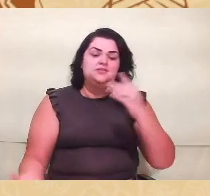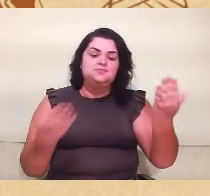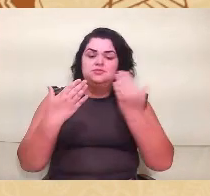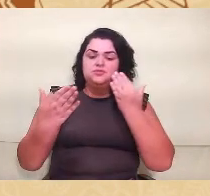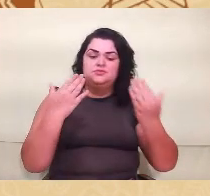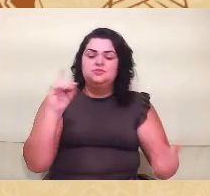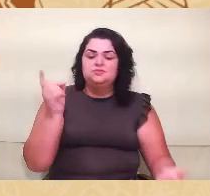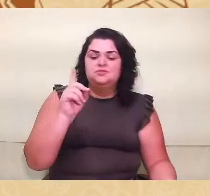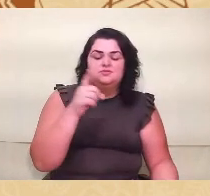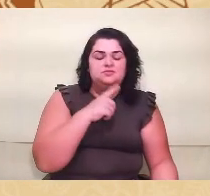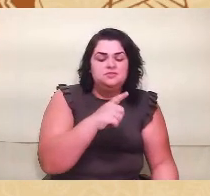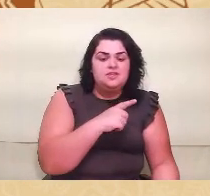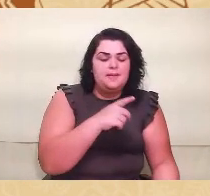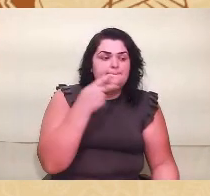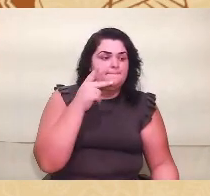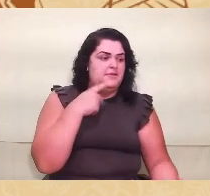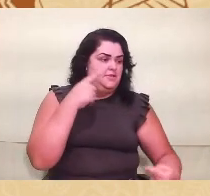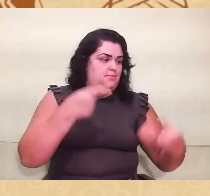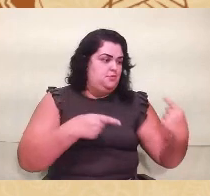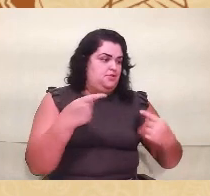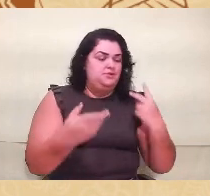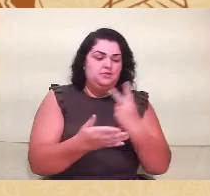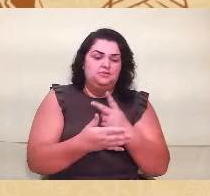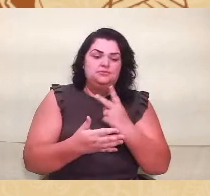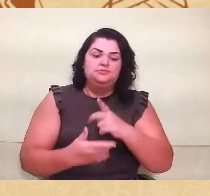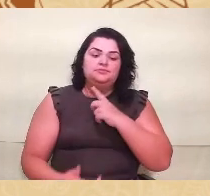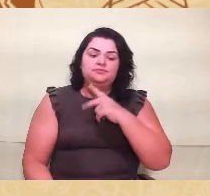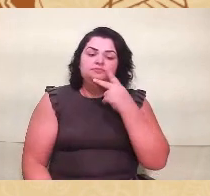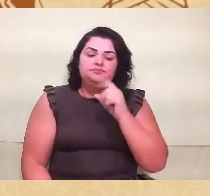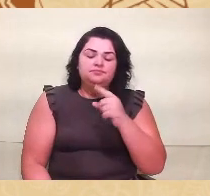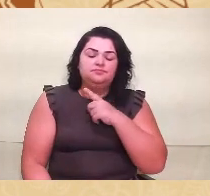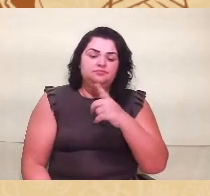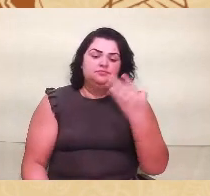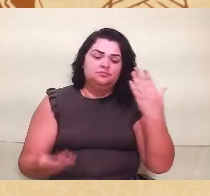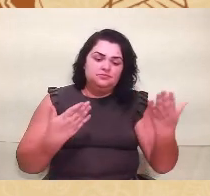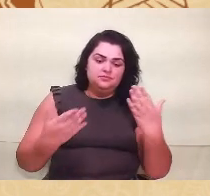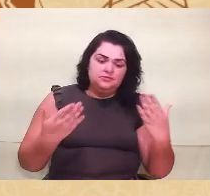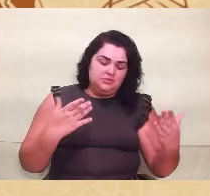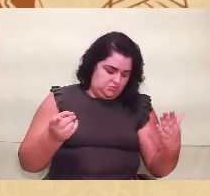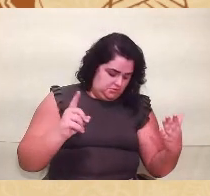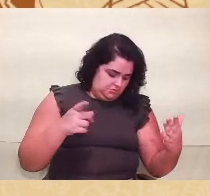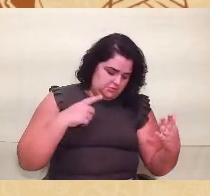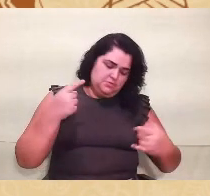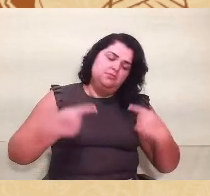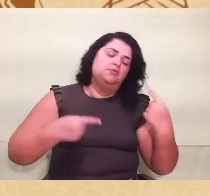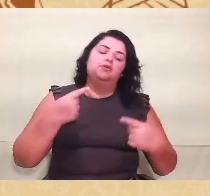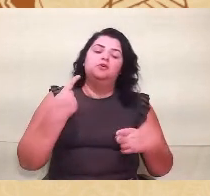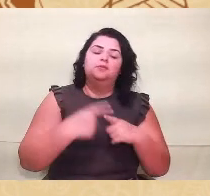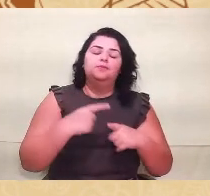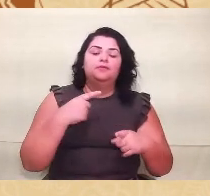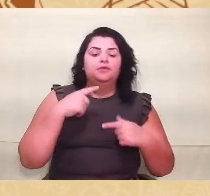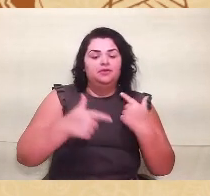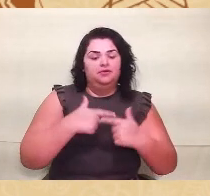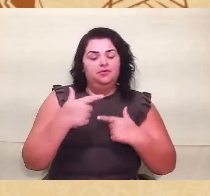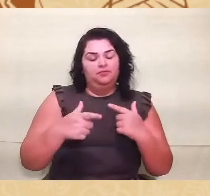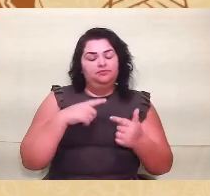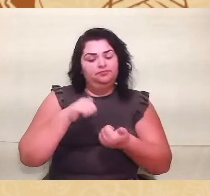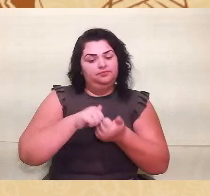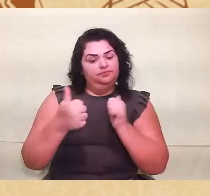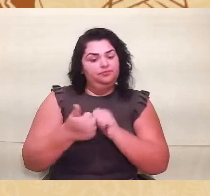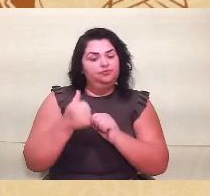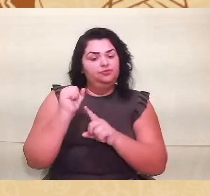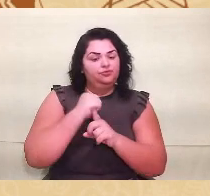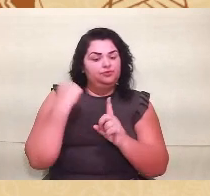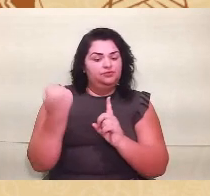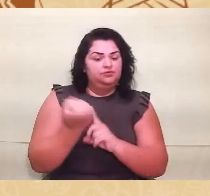dada à política, a gente fala ainda para algumas psicólogas, vão fazer política porque é o nosso papel, transformar a sociedade, fazer política,